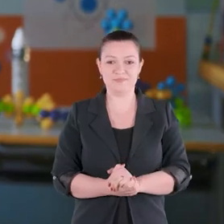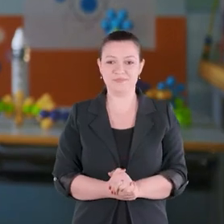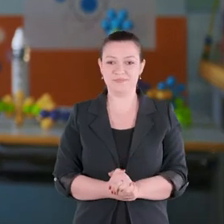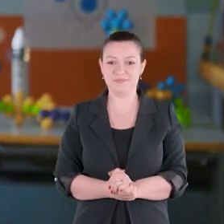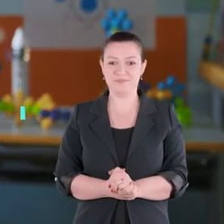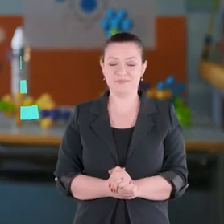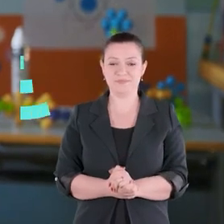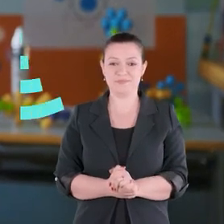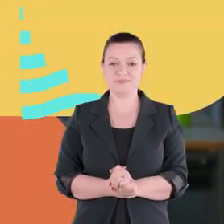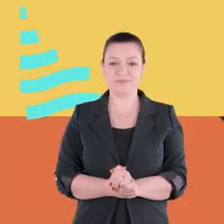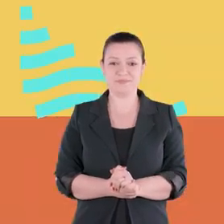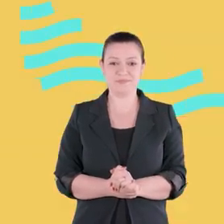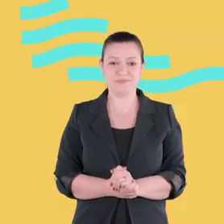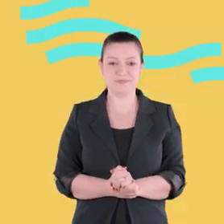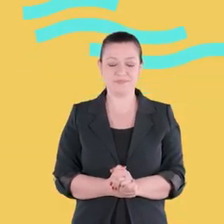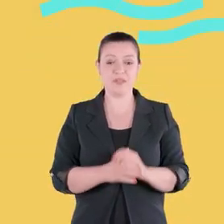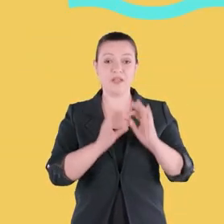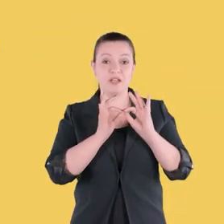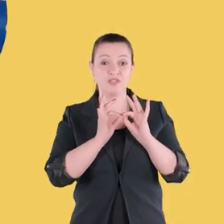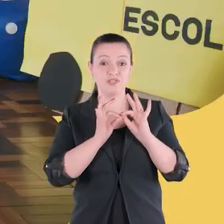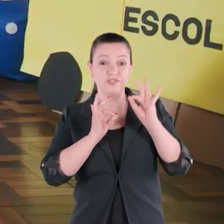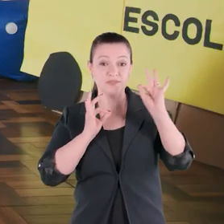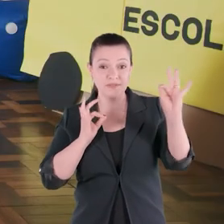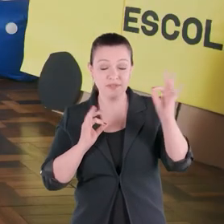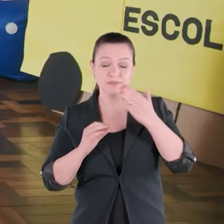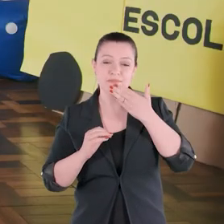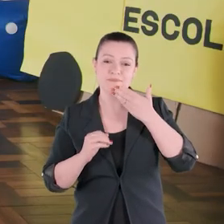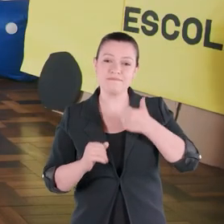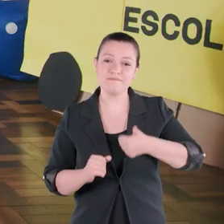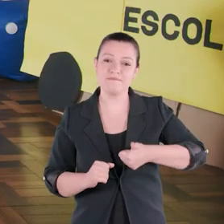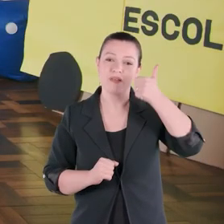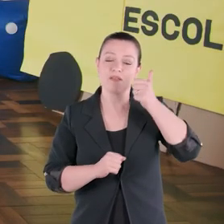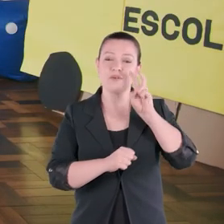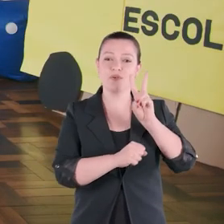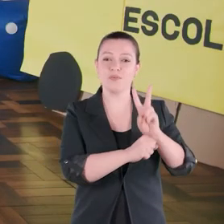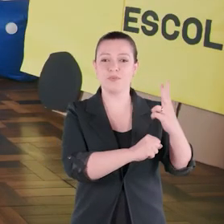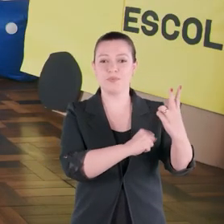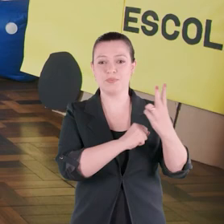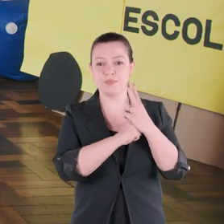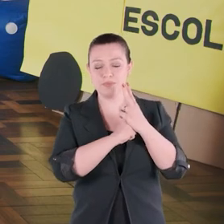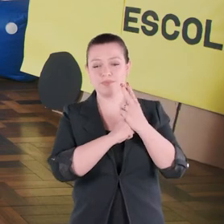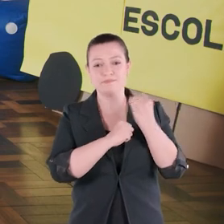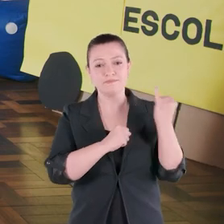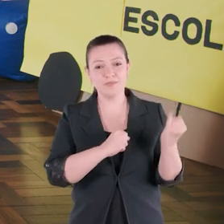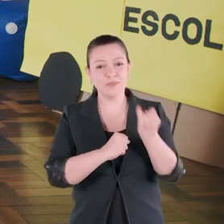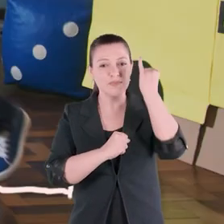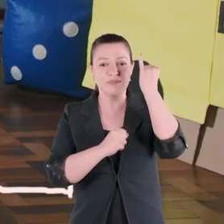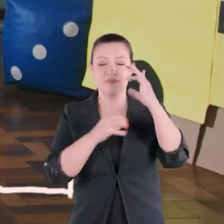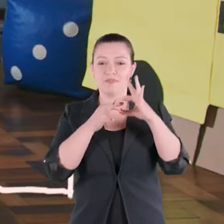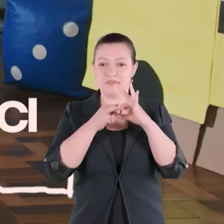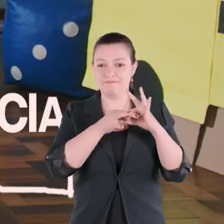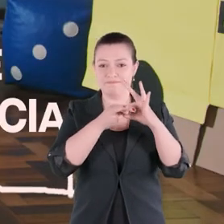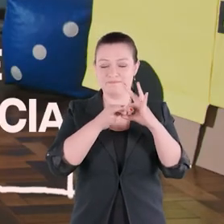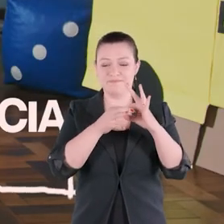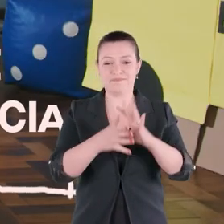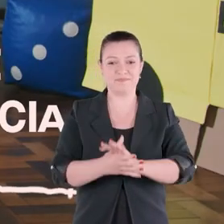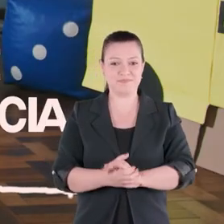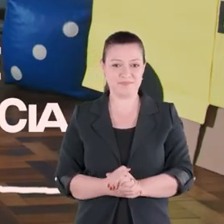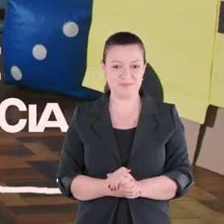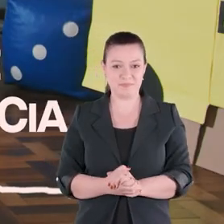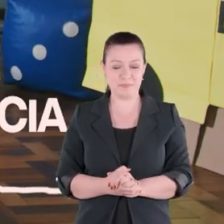mão também. A distância é a melhor forma de mostrar que você tá sempre junto.